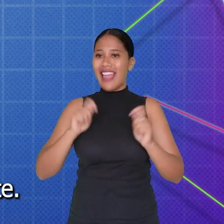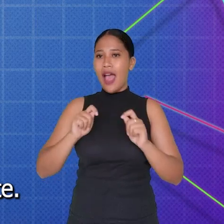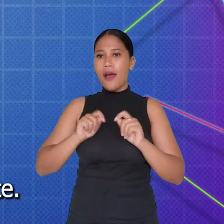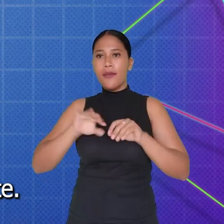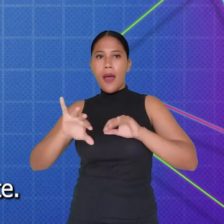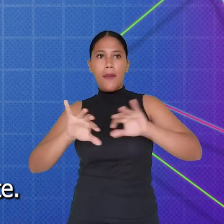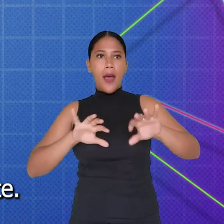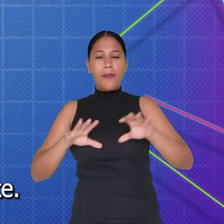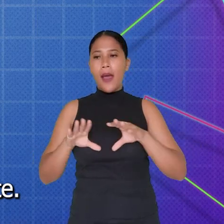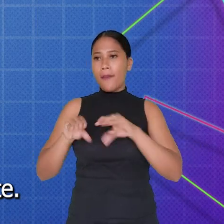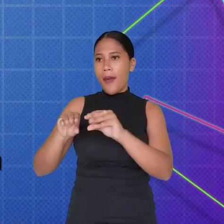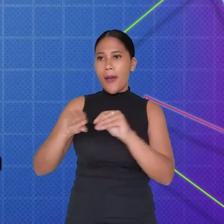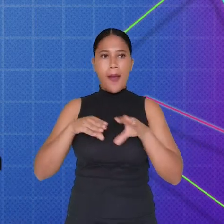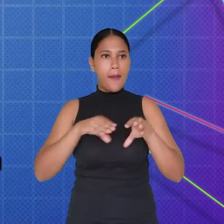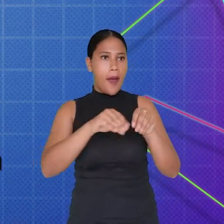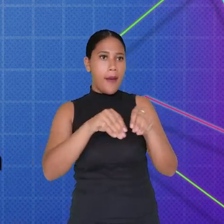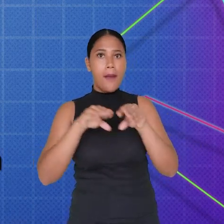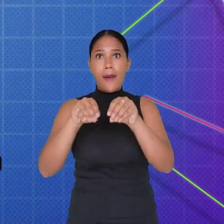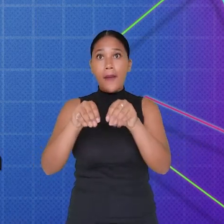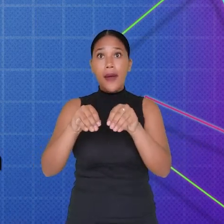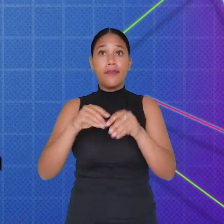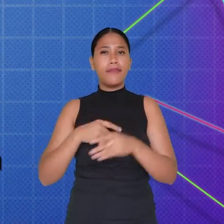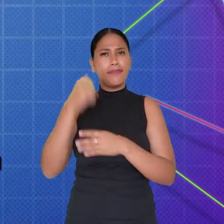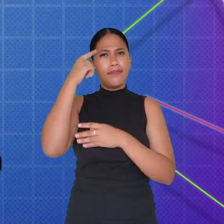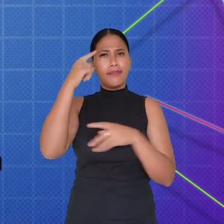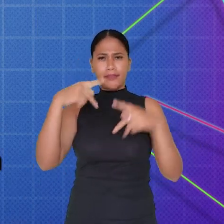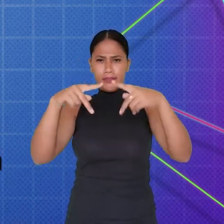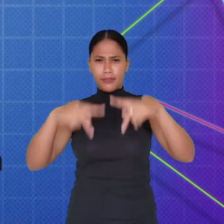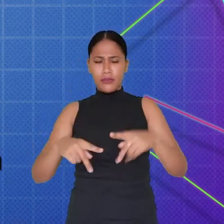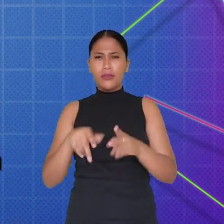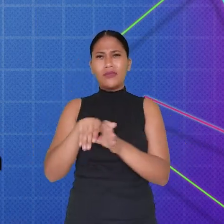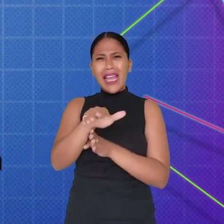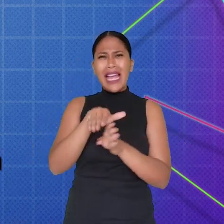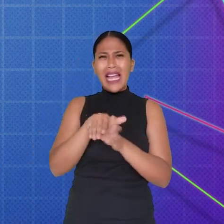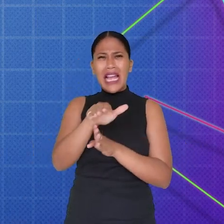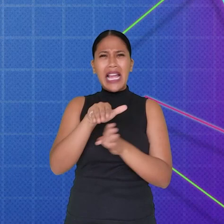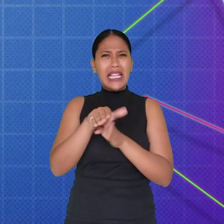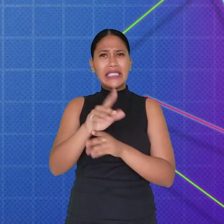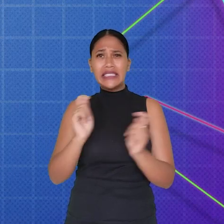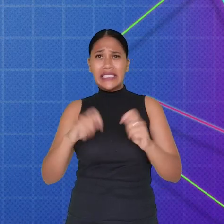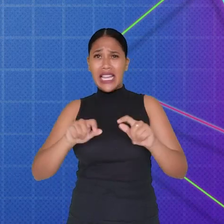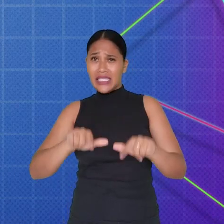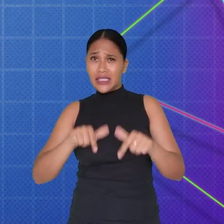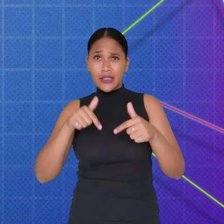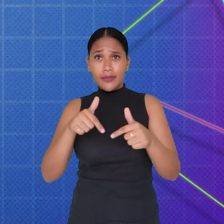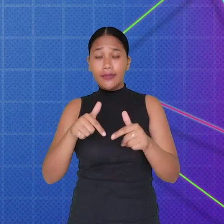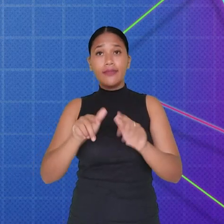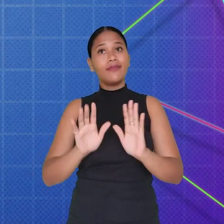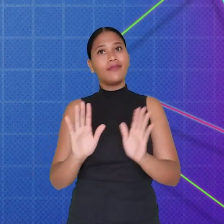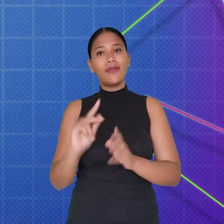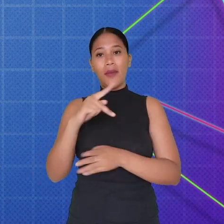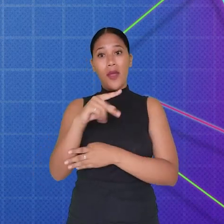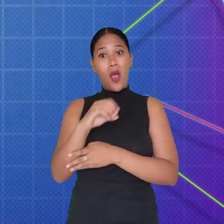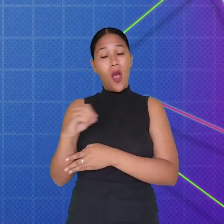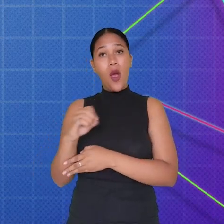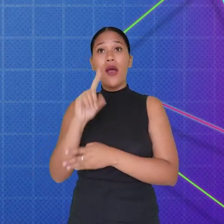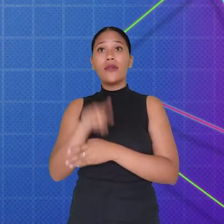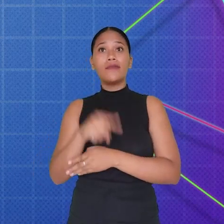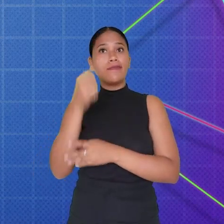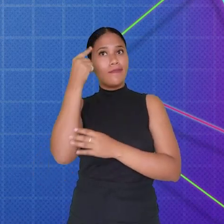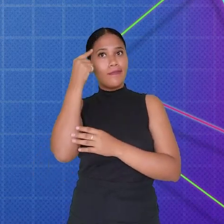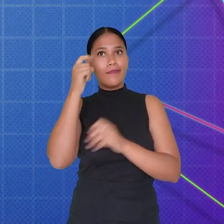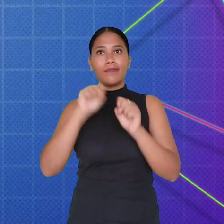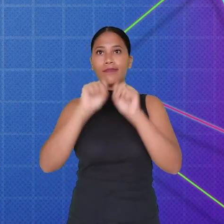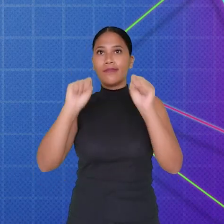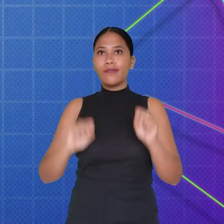manipulados separadamente. Em vez de se pensar em um programa como uma série de instruções que podem ser executadas, na POO se